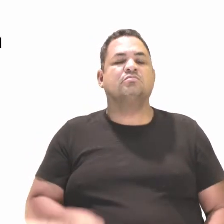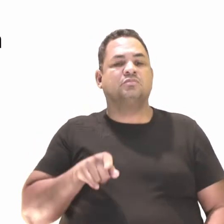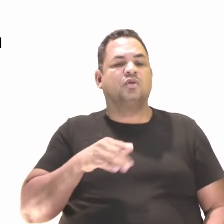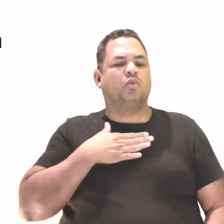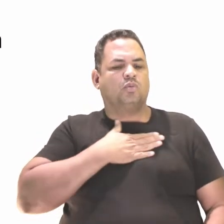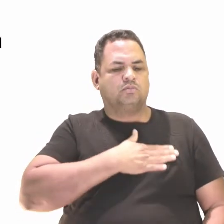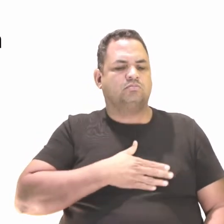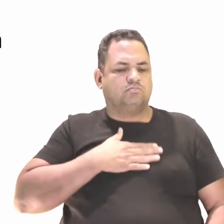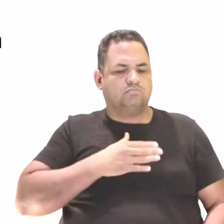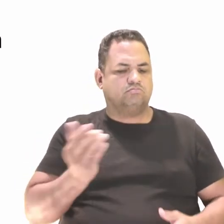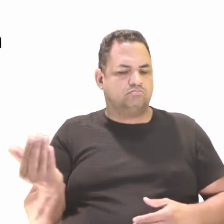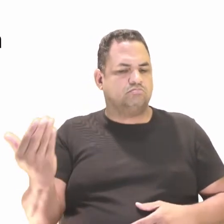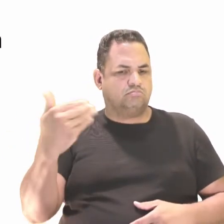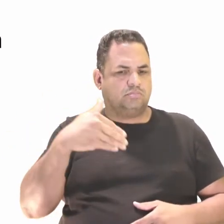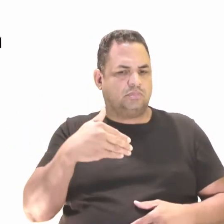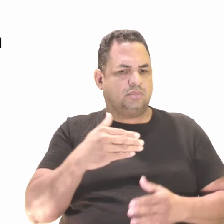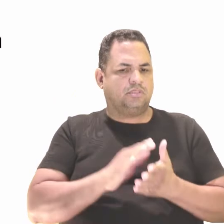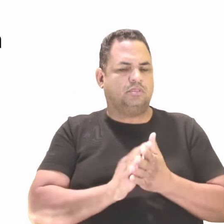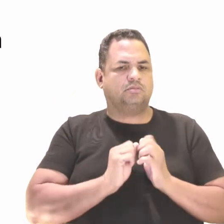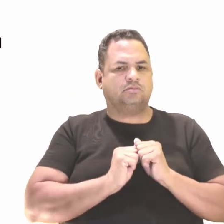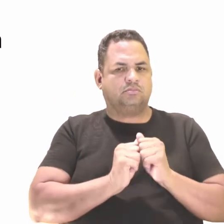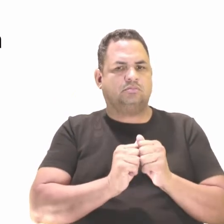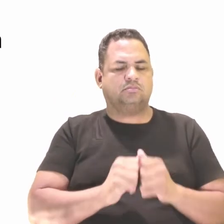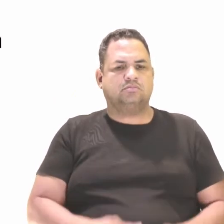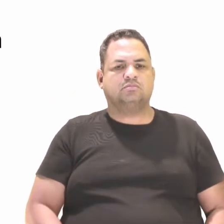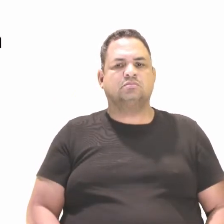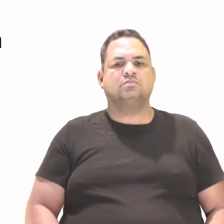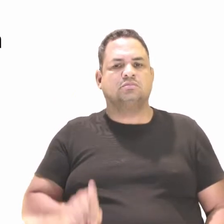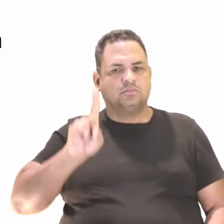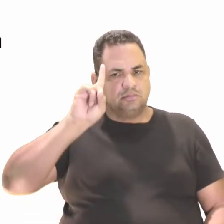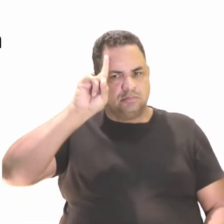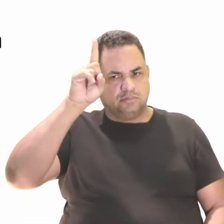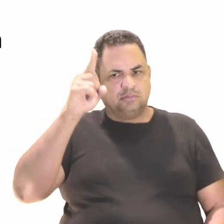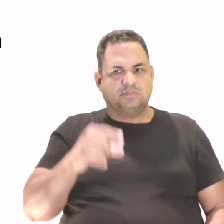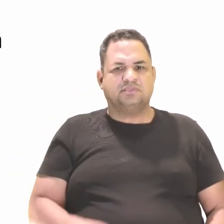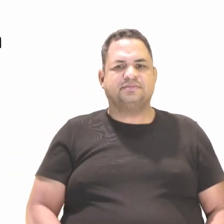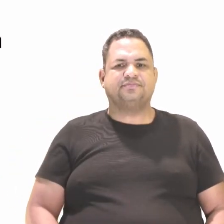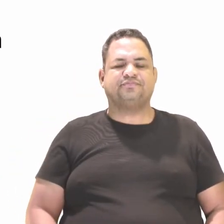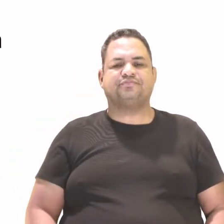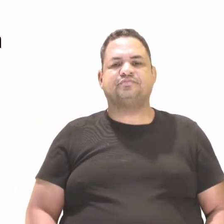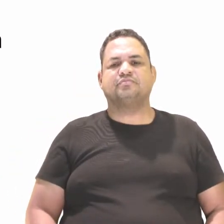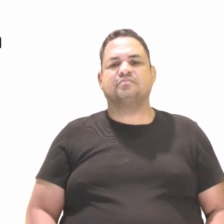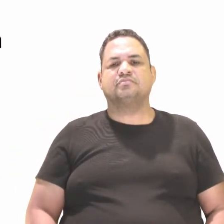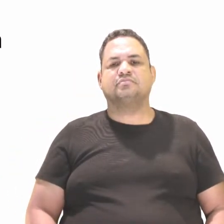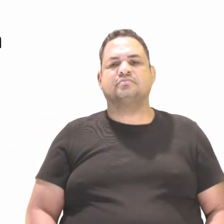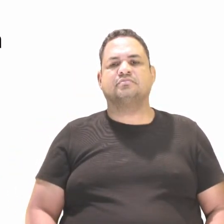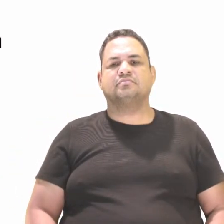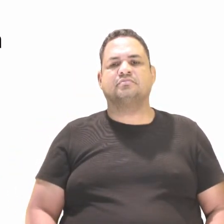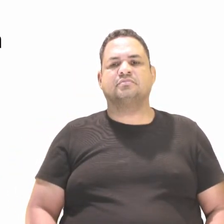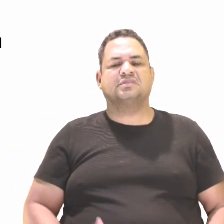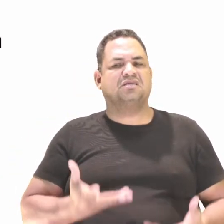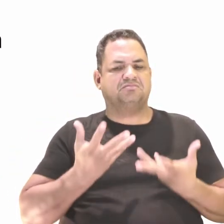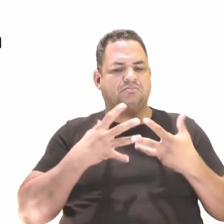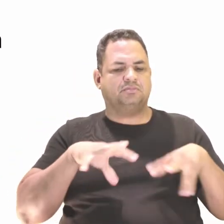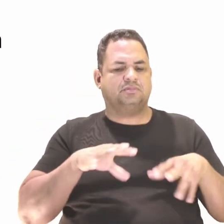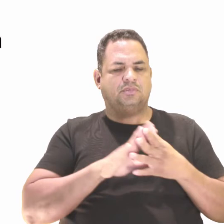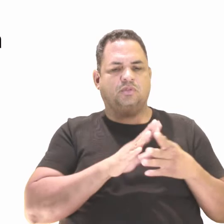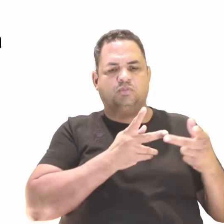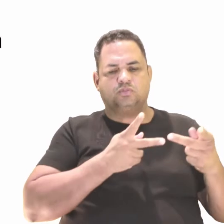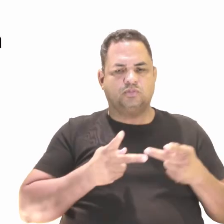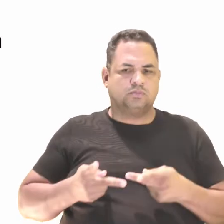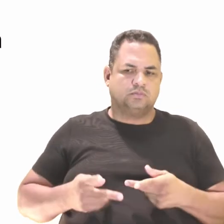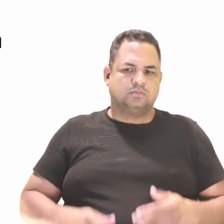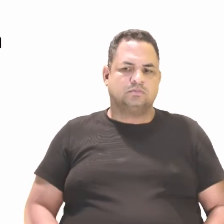gostaria de vir? Daí a ideia é o quê? Refuse the invitation. A ideia é recusar o